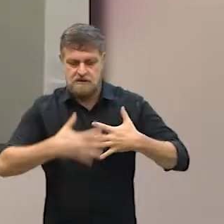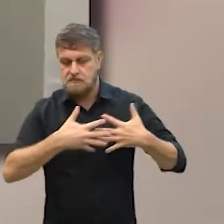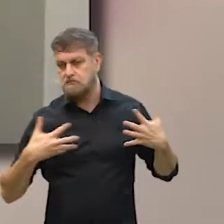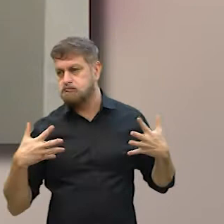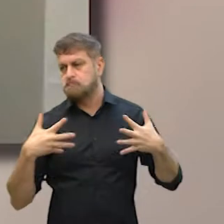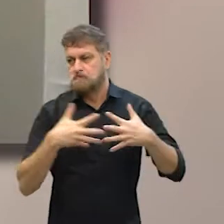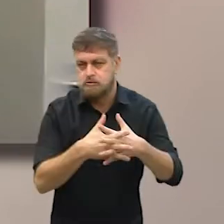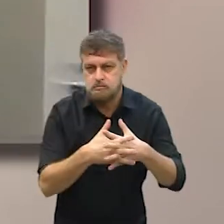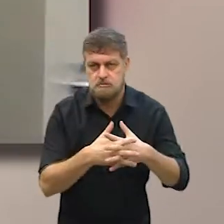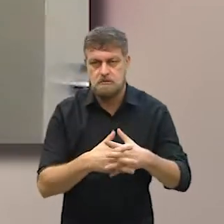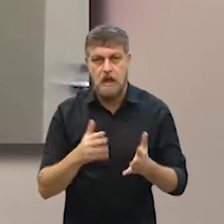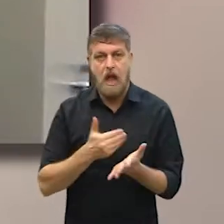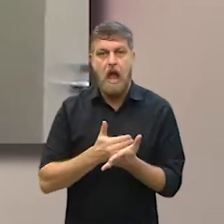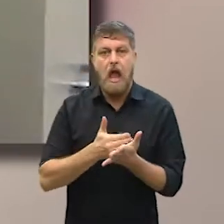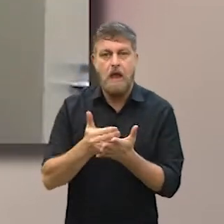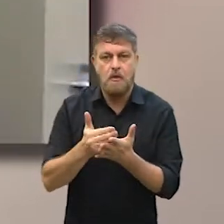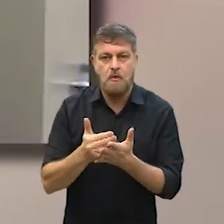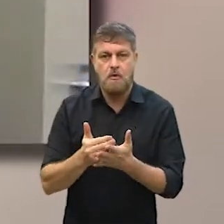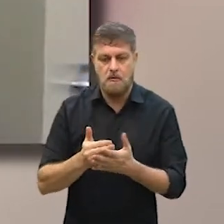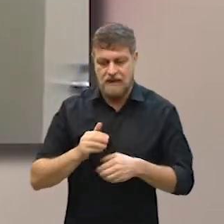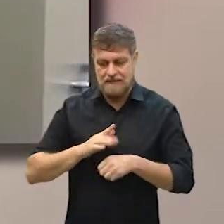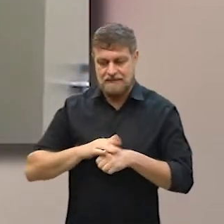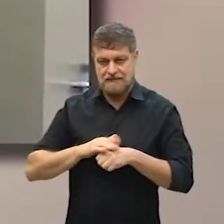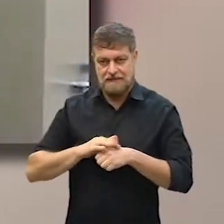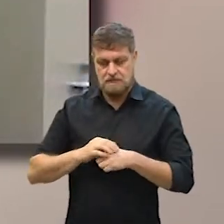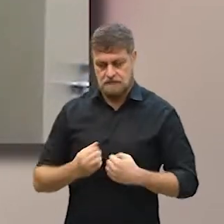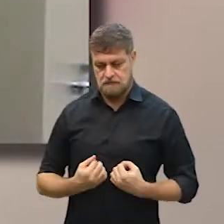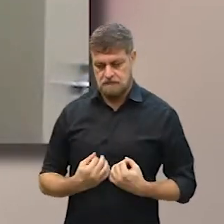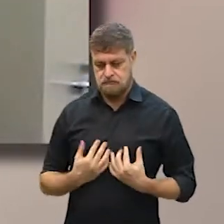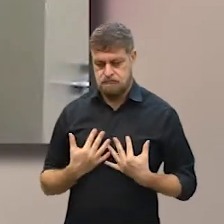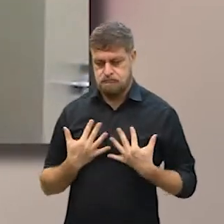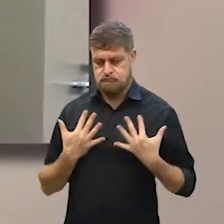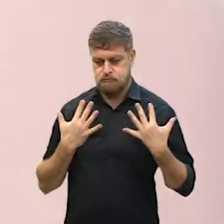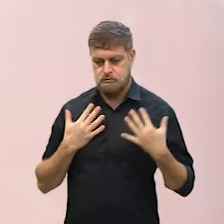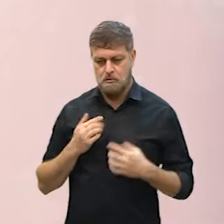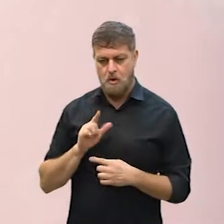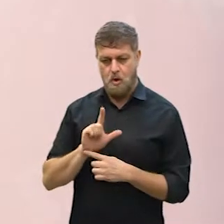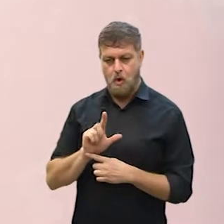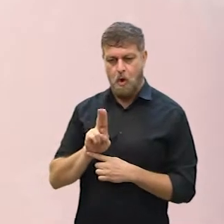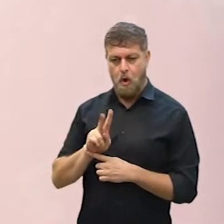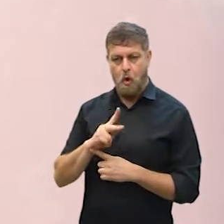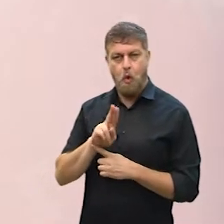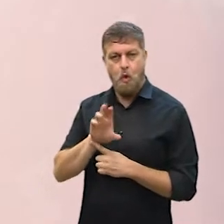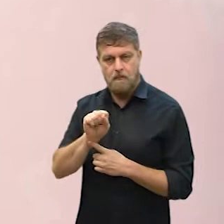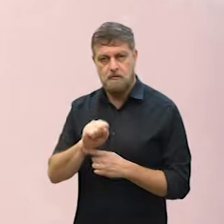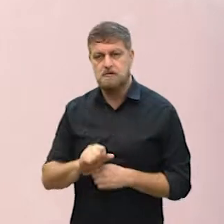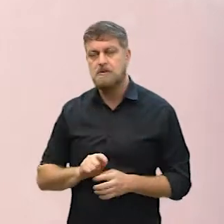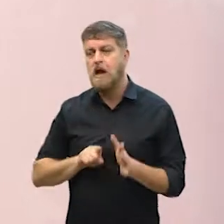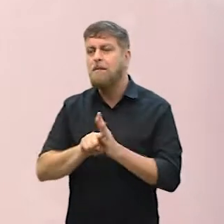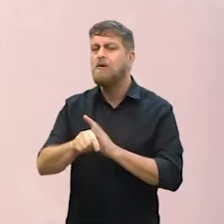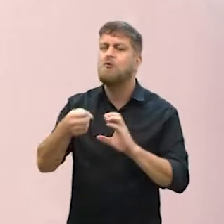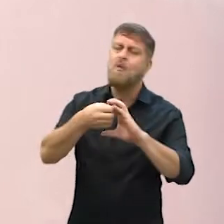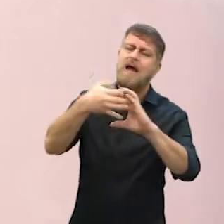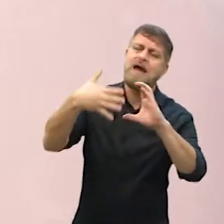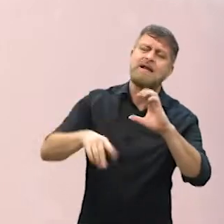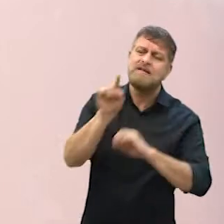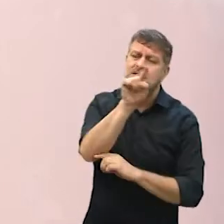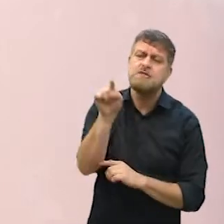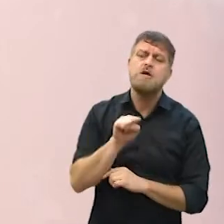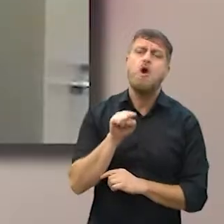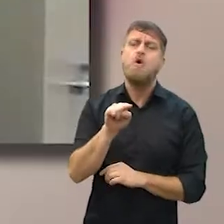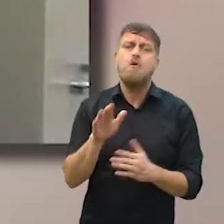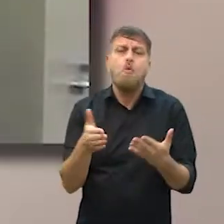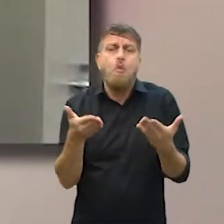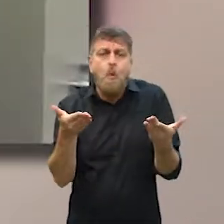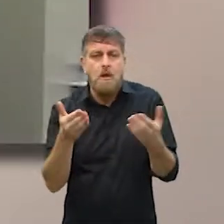do sistema imune e conheço então dá início a desencadear a doença e quais são as características do lúpus